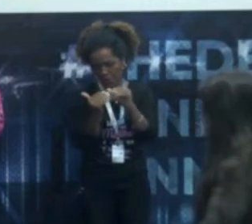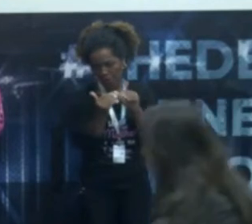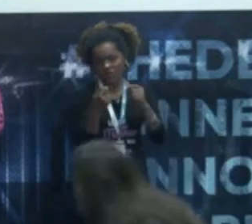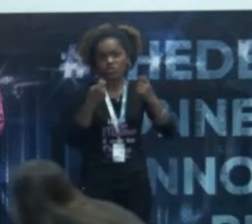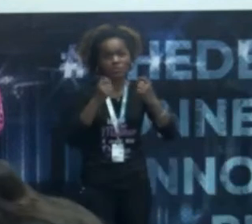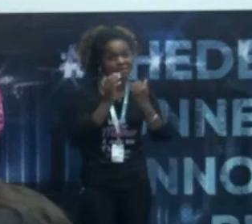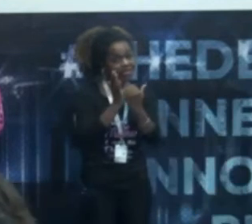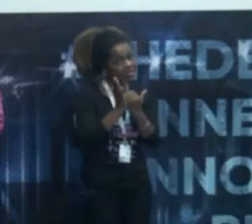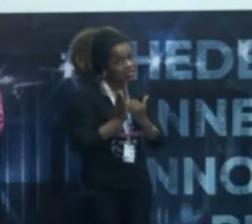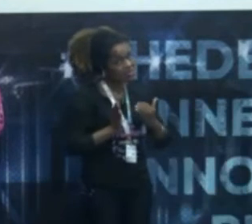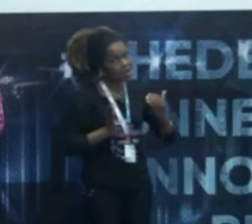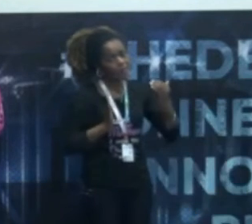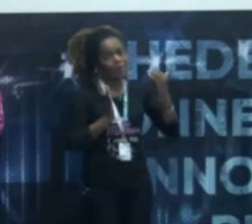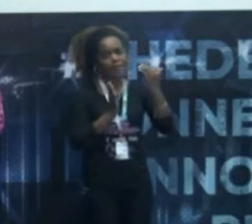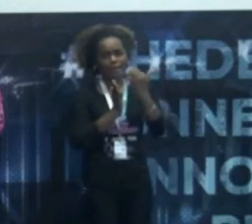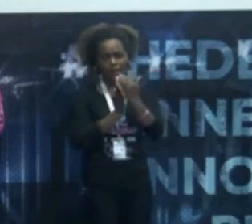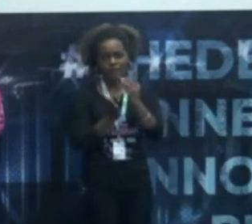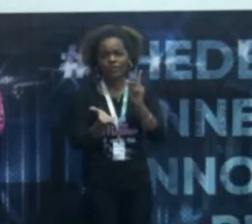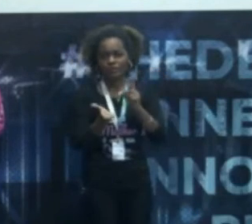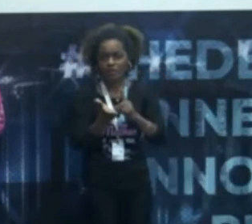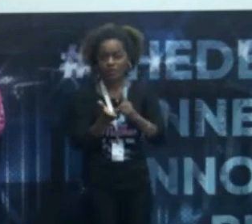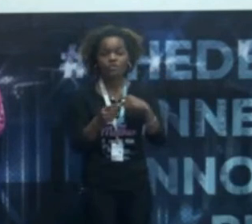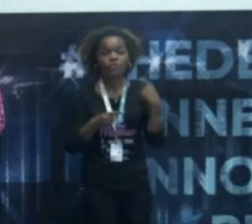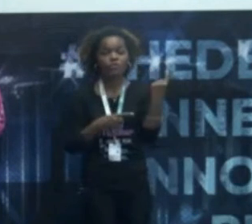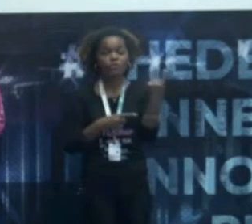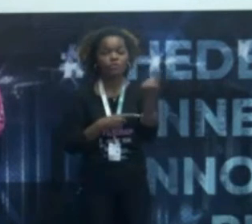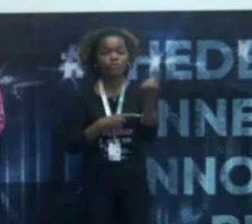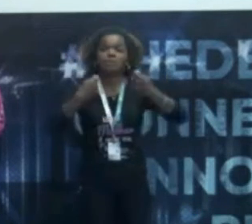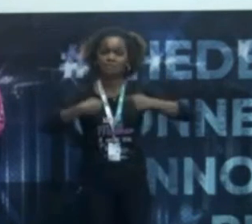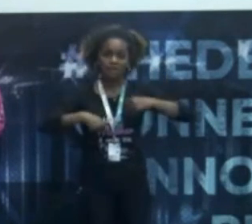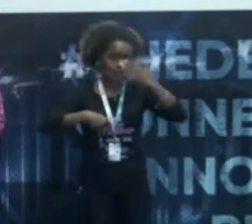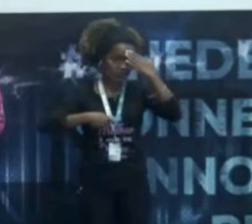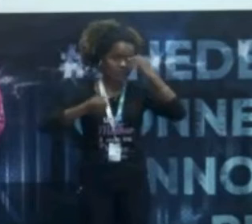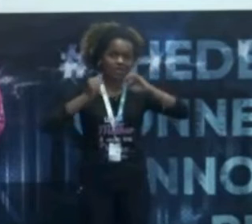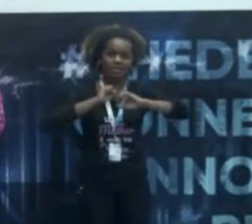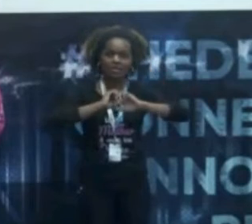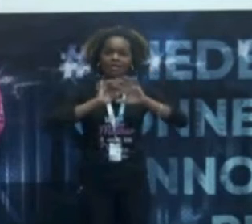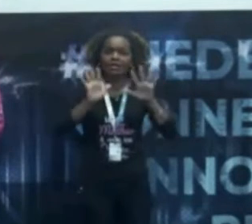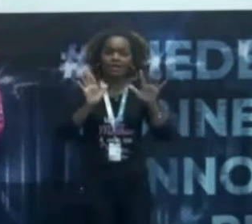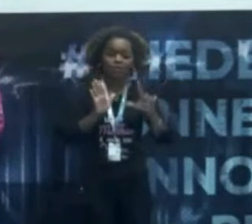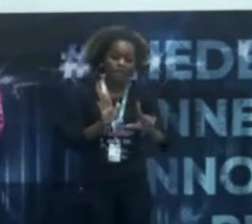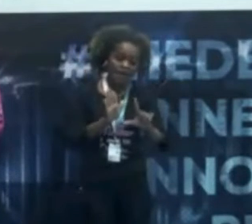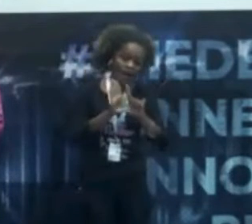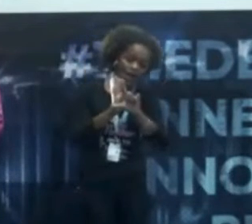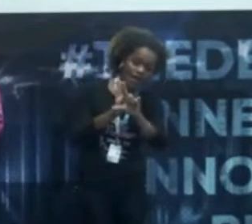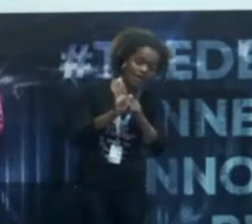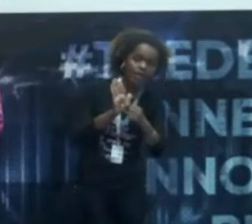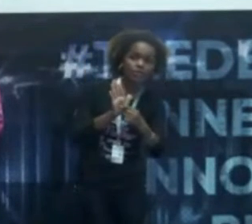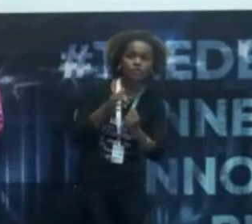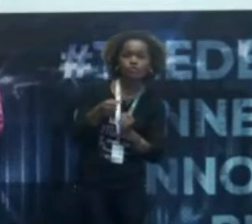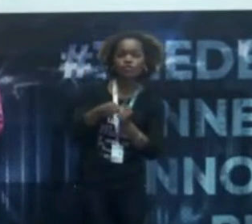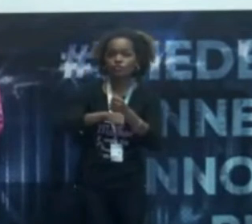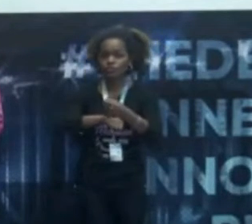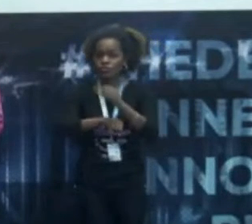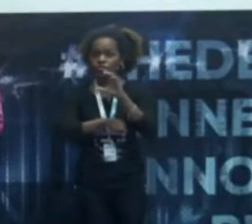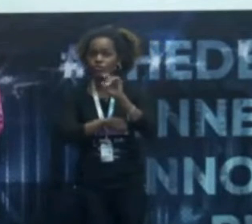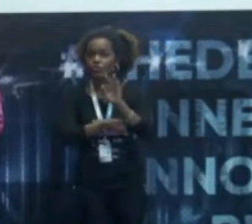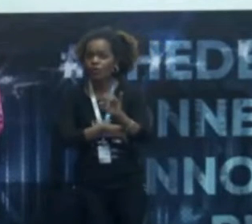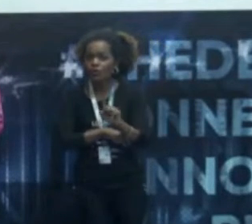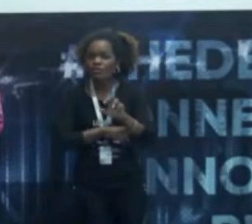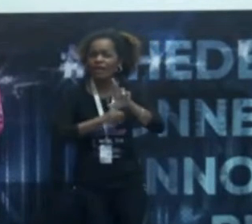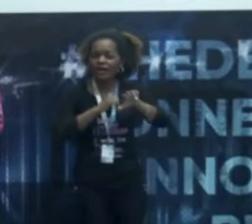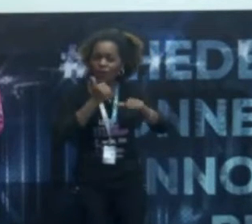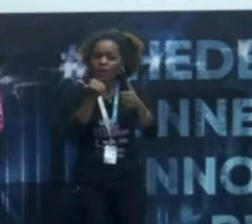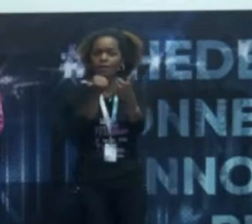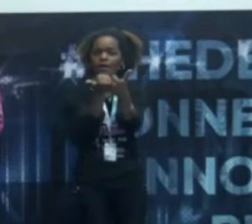disso, e a gente precisa também compreender que a lei de cotas ela é um recurso paliativo, uma